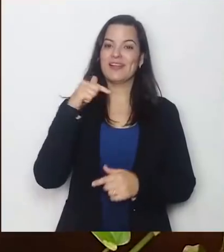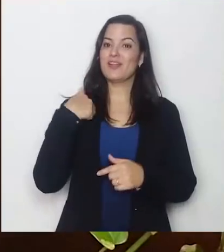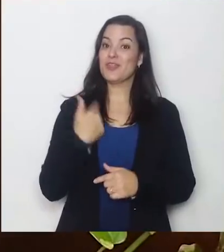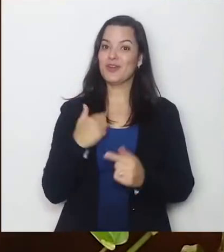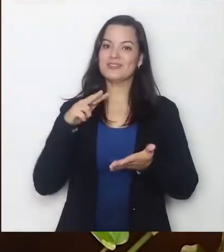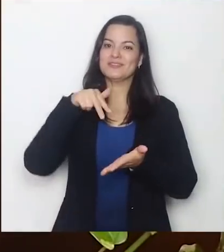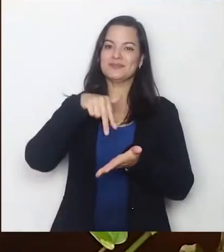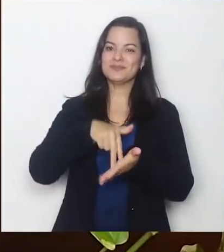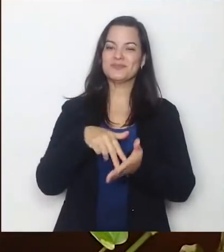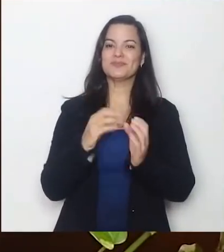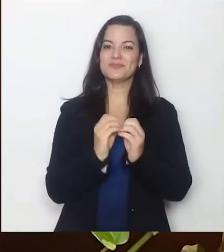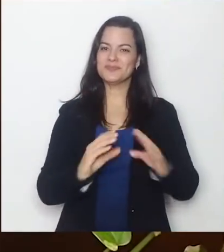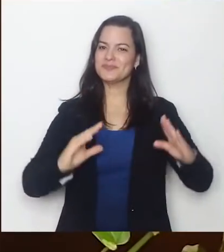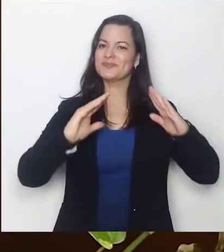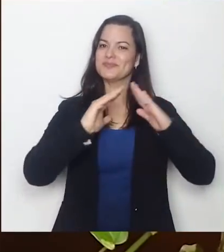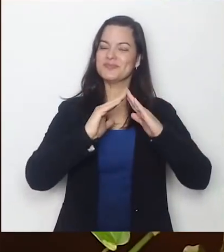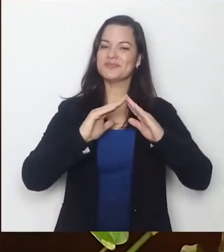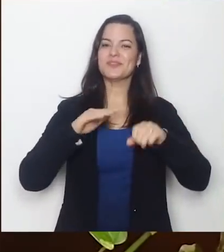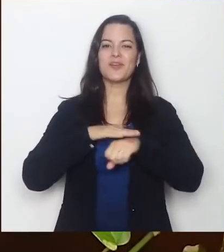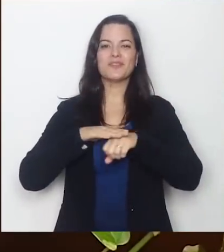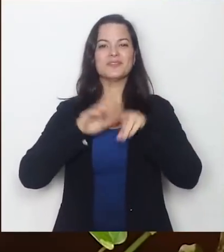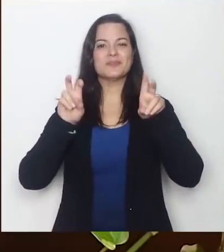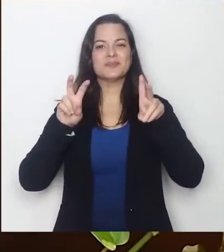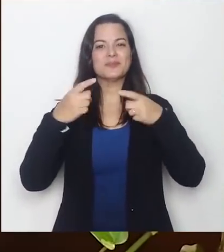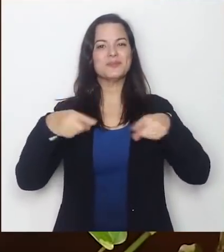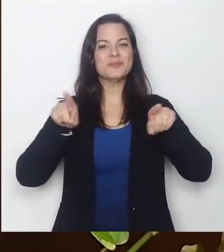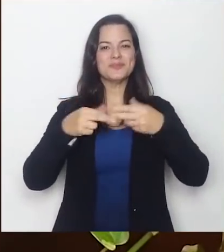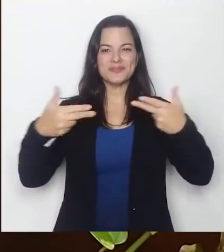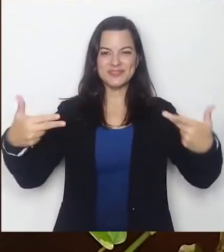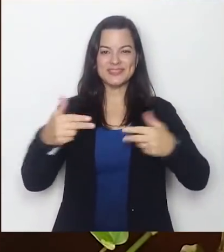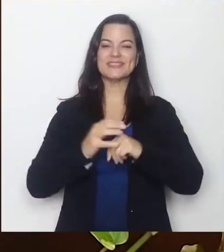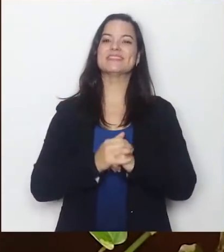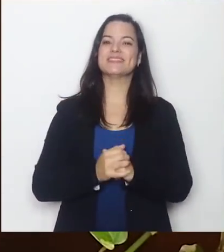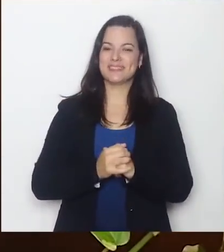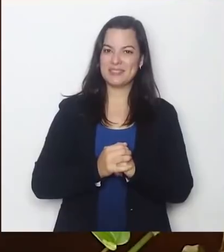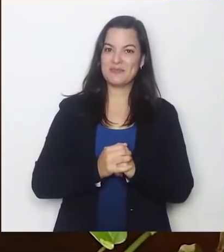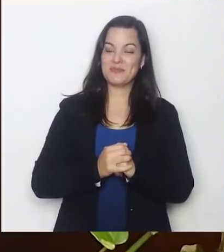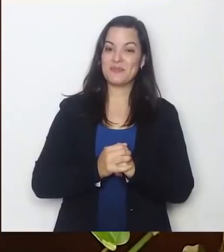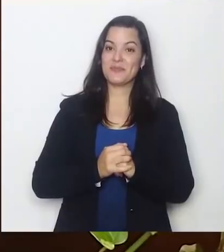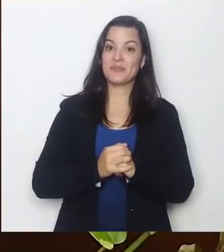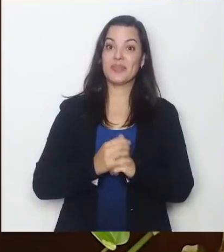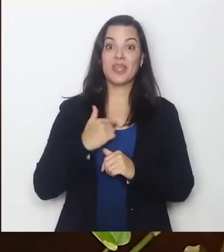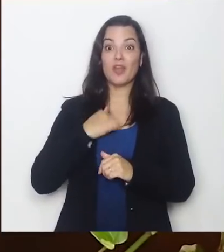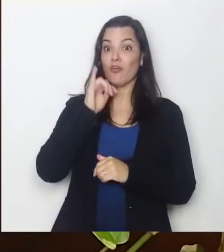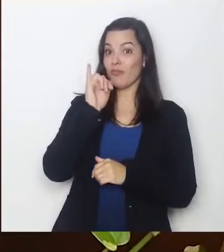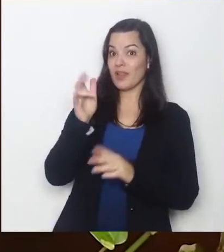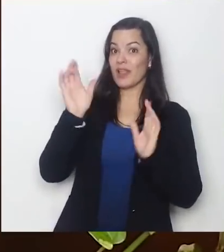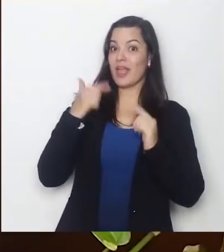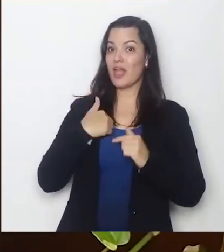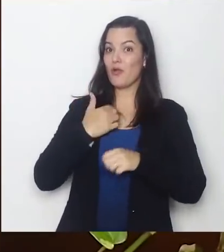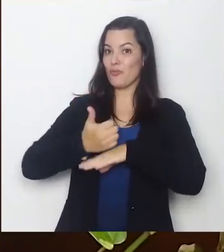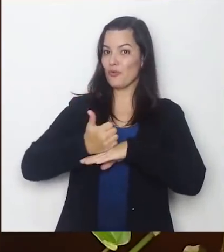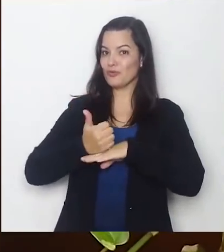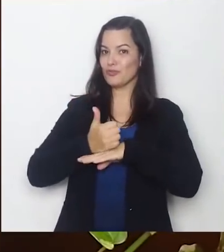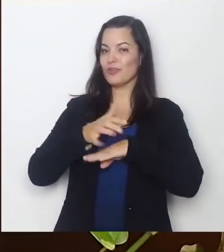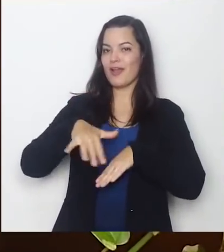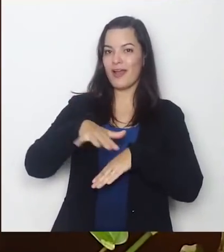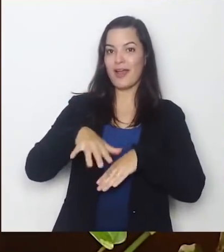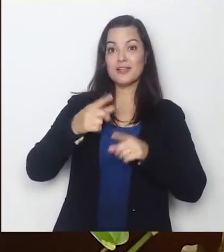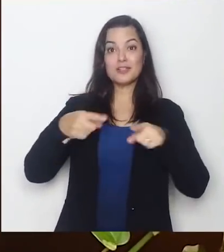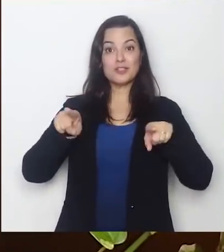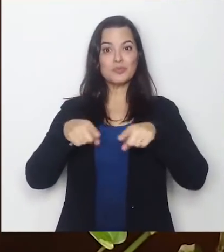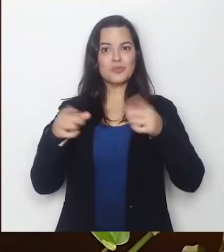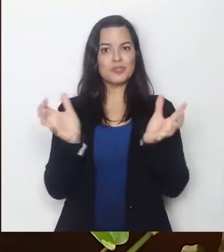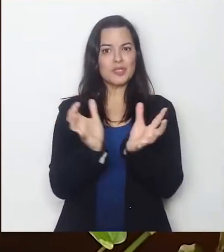Música, aqui no Saberes em Casa, esse espaço em que toda semana conversamos sobre o mundo mágico dos sons. Eu acabei de falar que eu sou o maestro